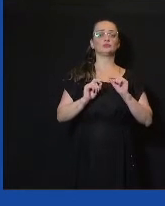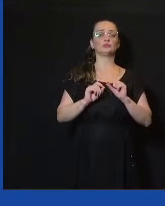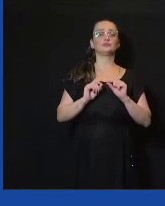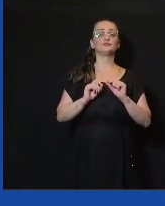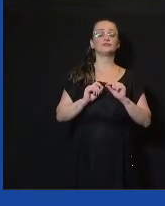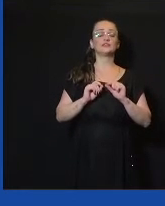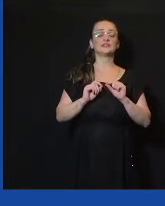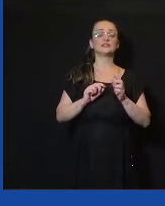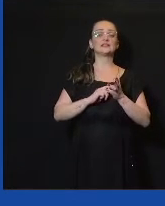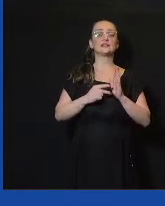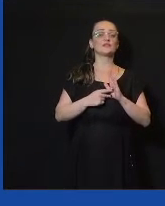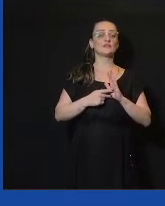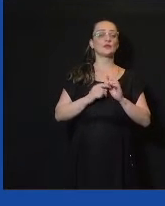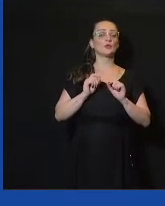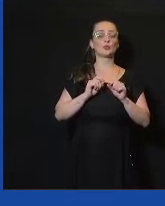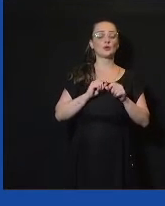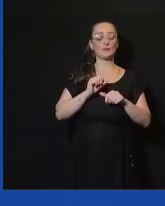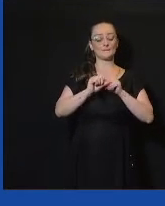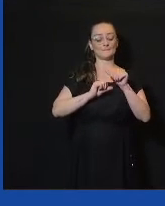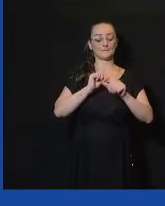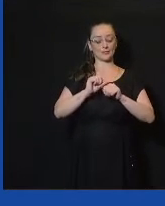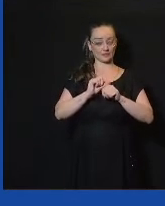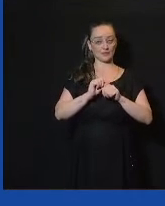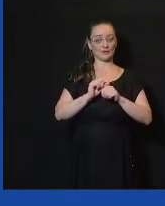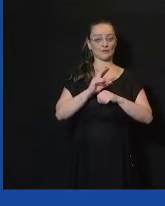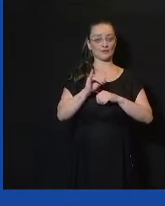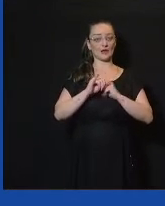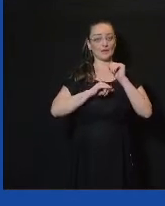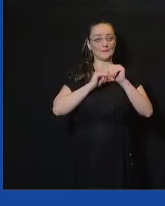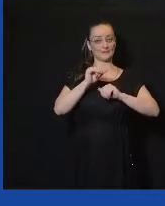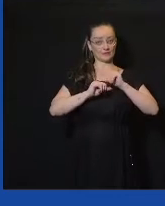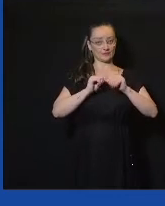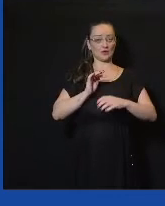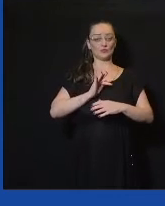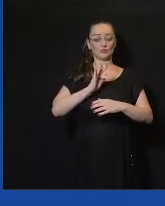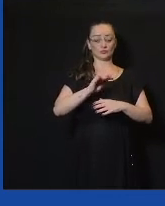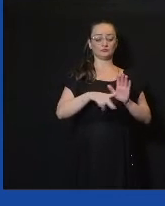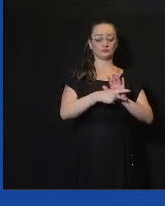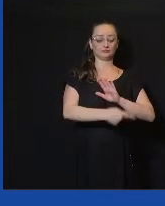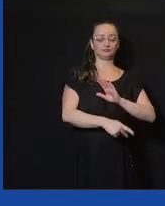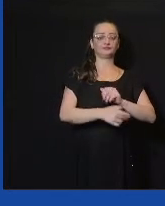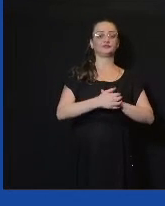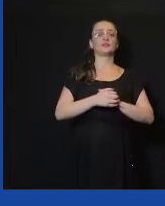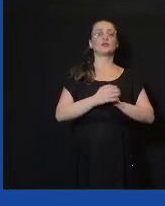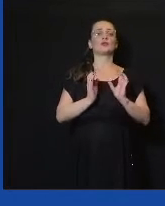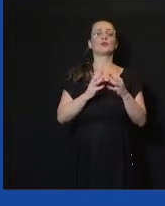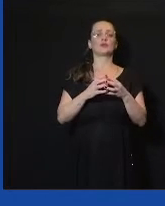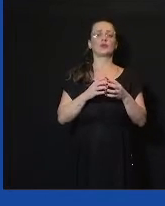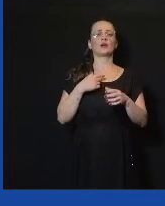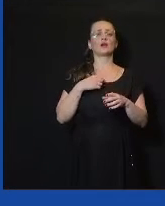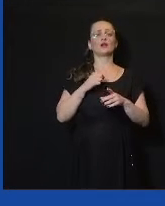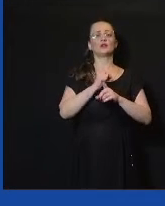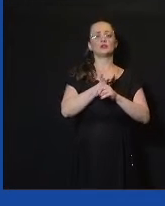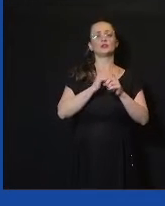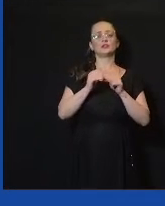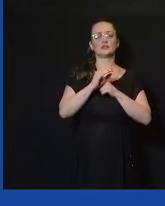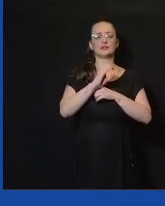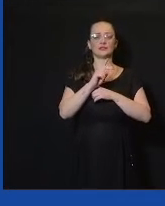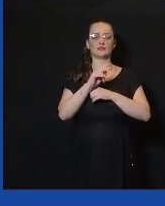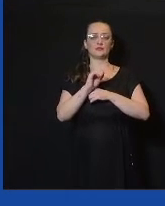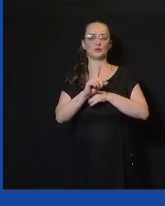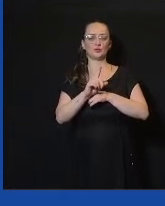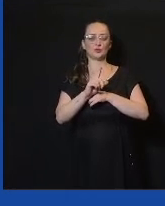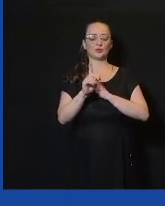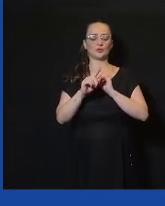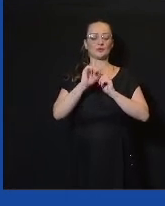o que mudou e que você acha que vai mudar o futuro da própria organização comunitária, da sociedade civil, depois